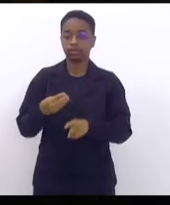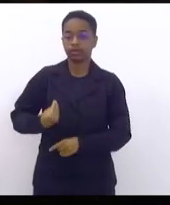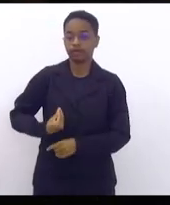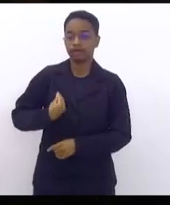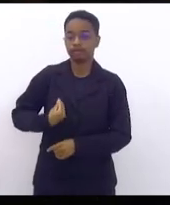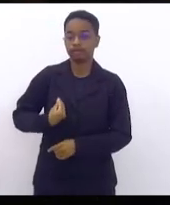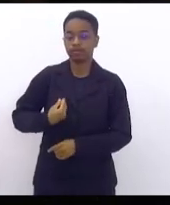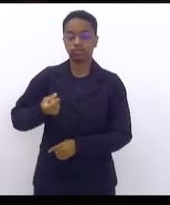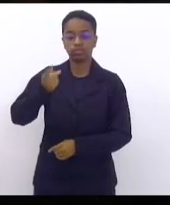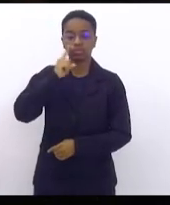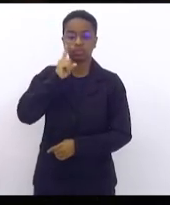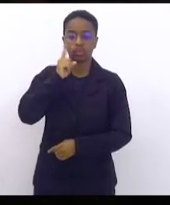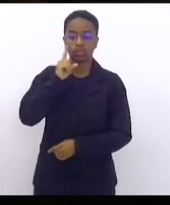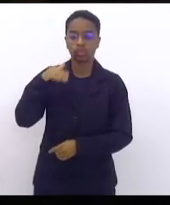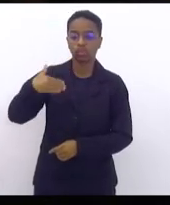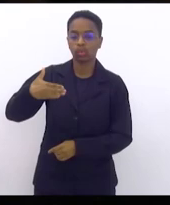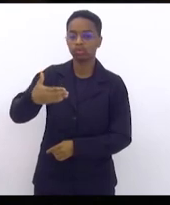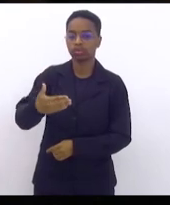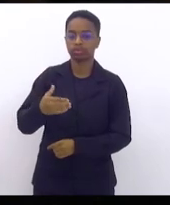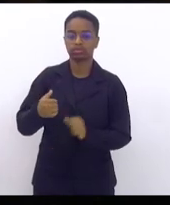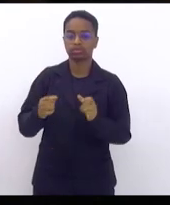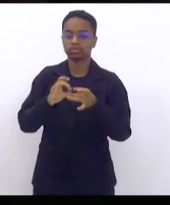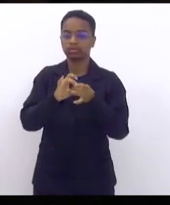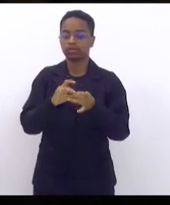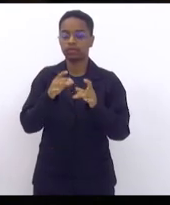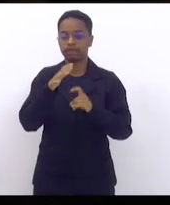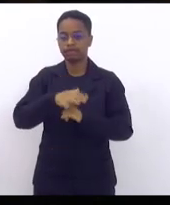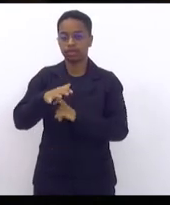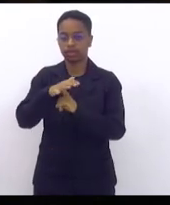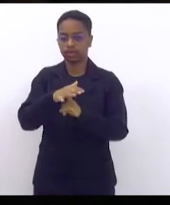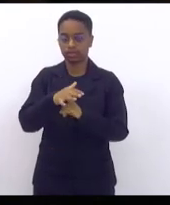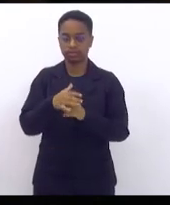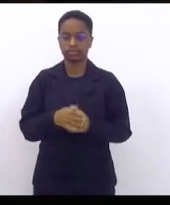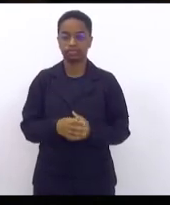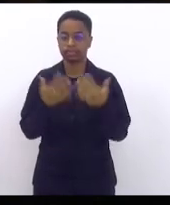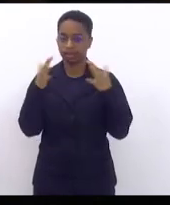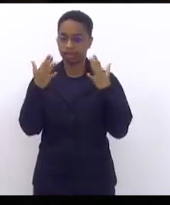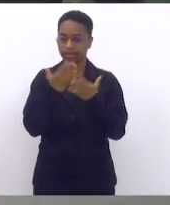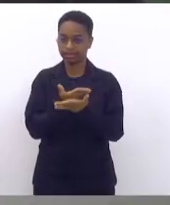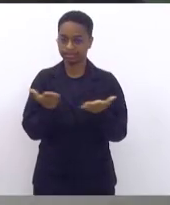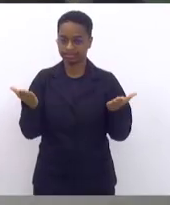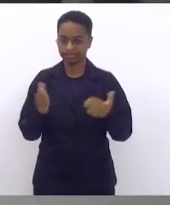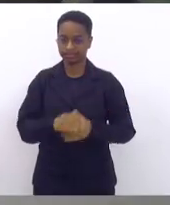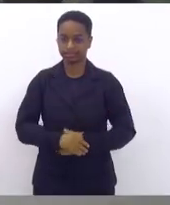o cotidiano da nossa Feira de São Cristóvão. Parabéns a todos.